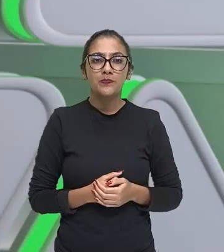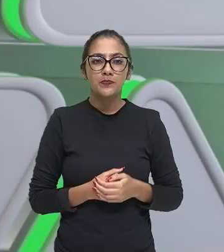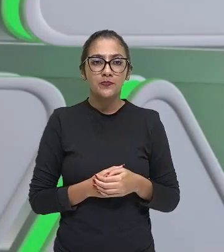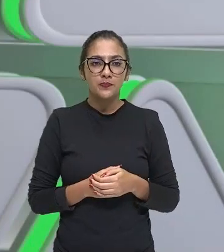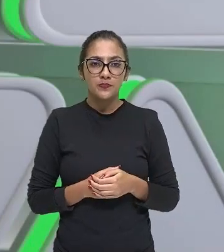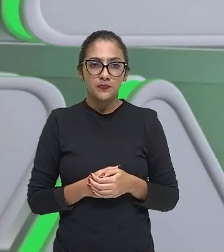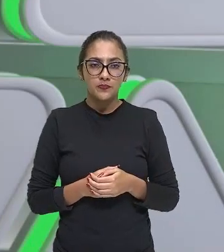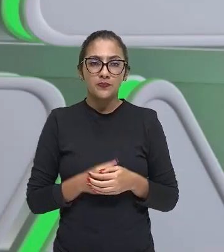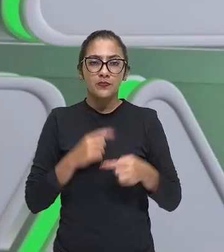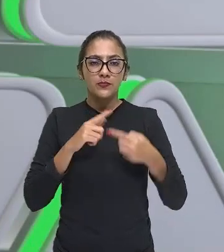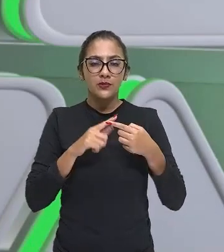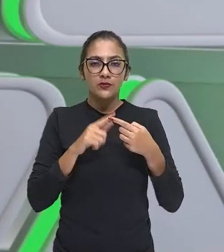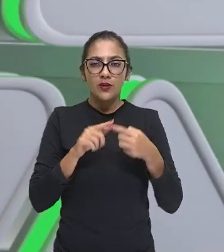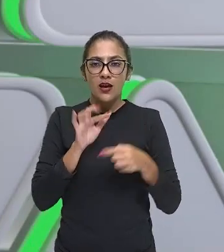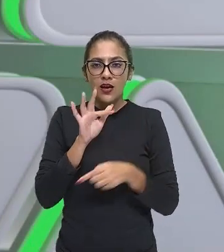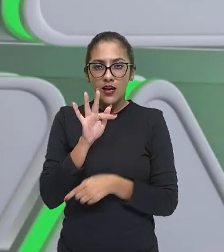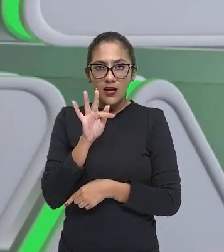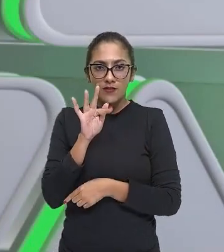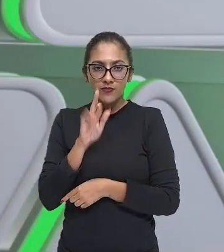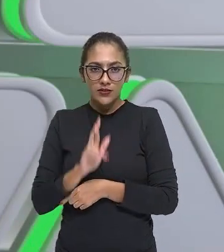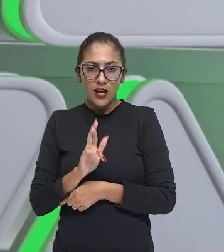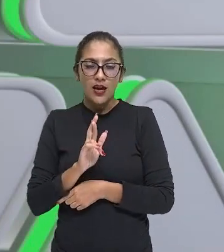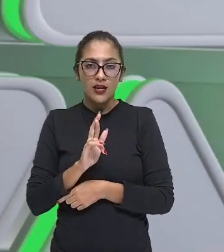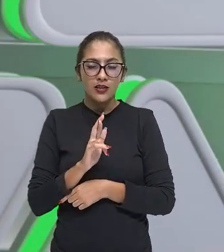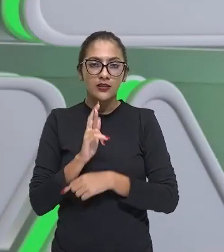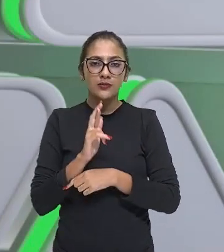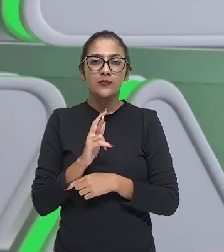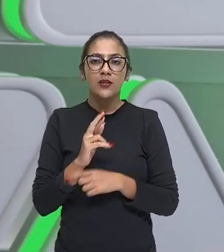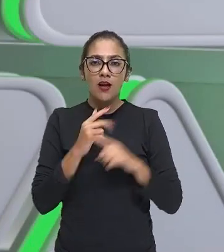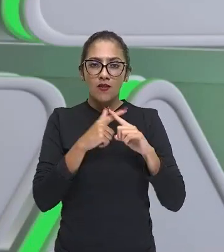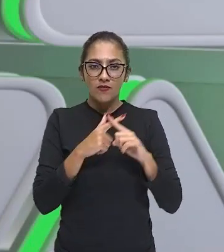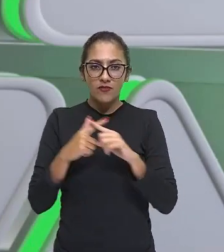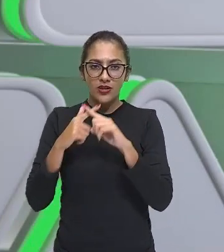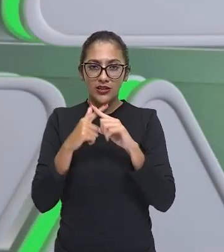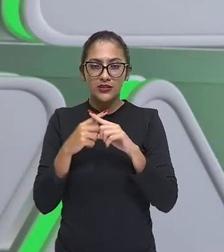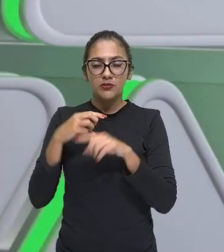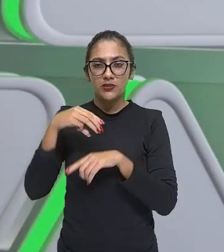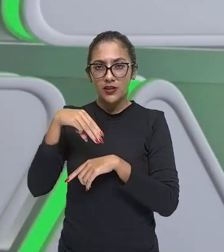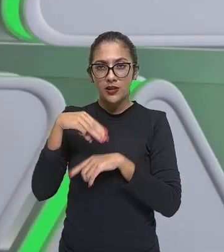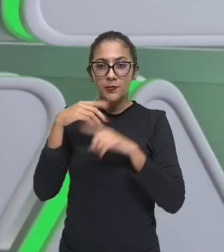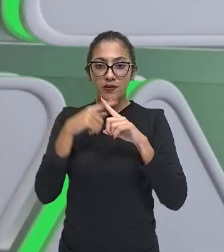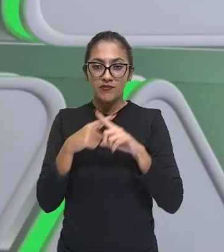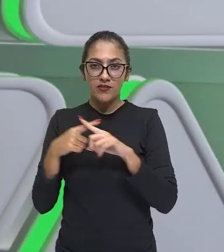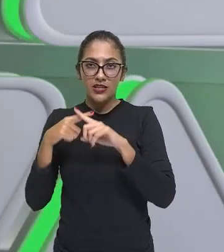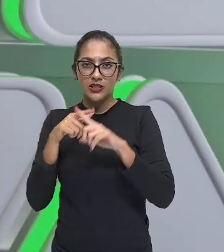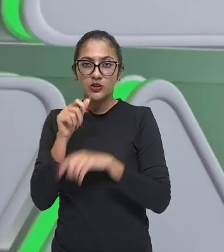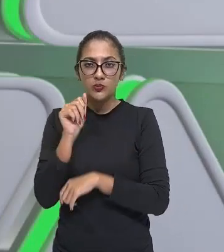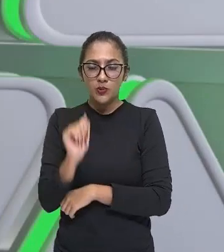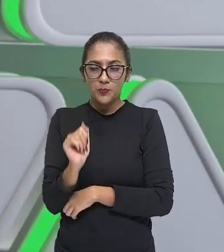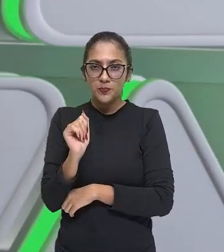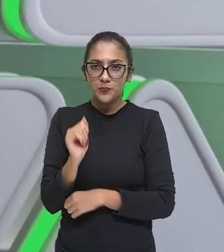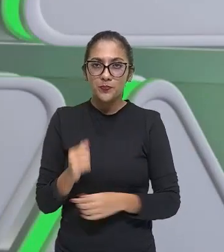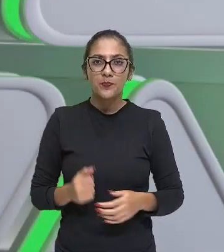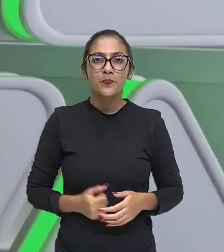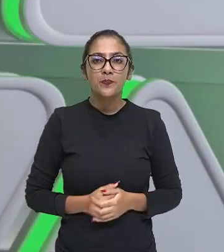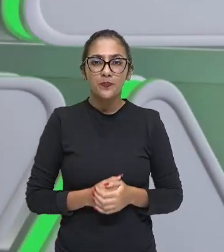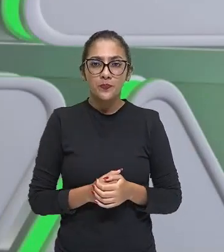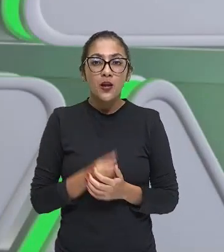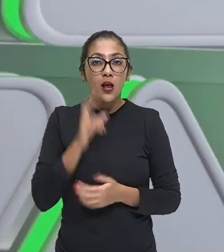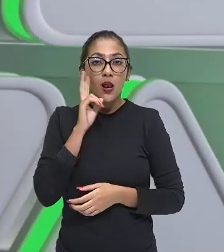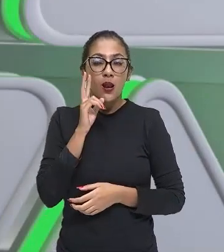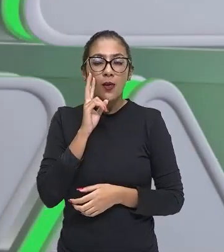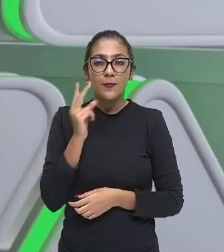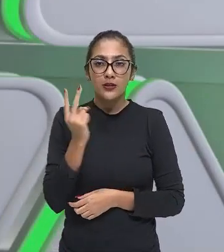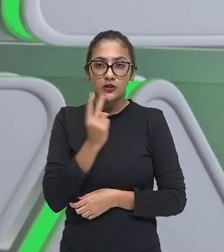resultante, que vai ser igual a massa vezes a aceleração. Então, não esqueçam, quando se fala da segunda lei,